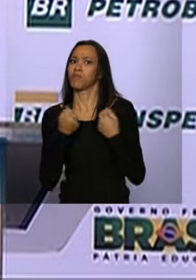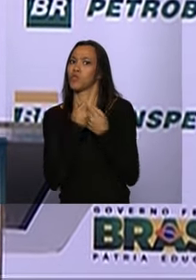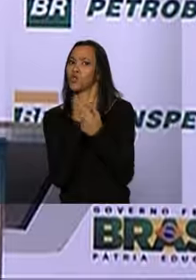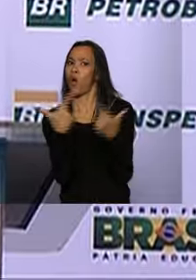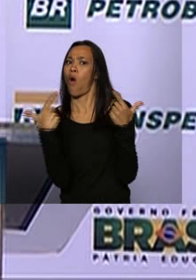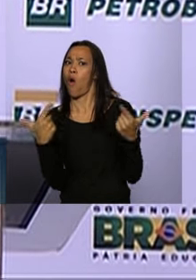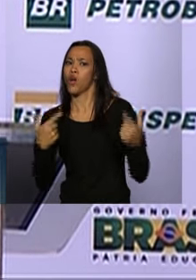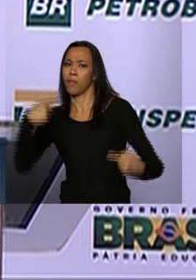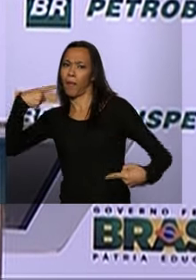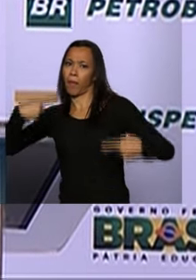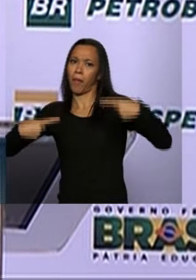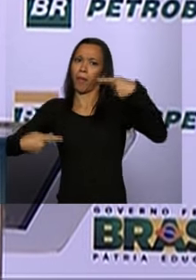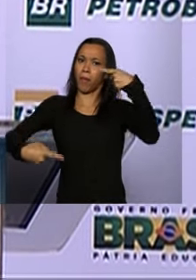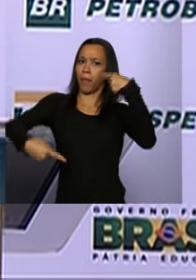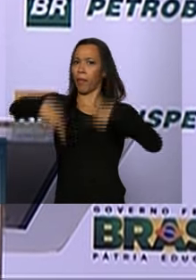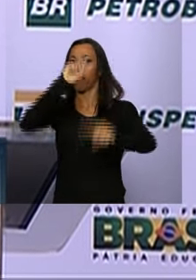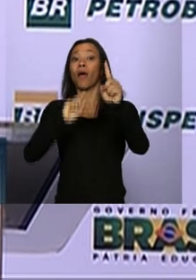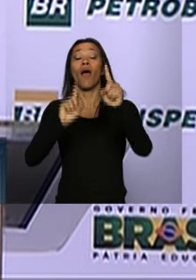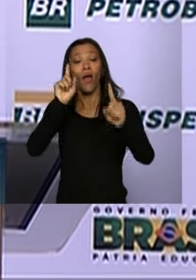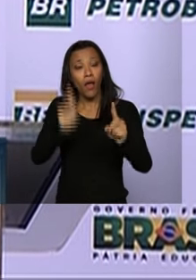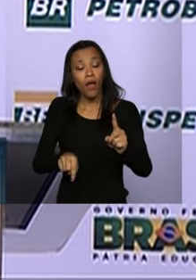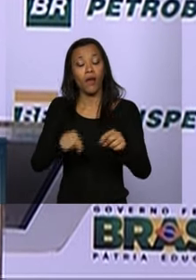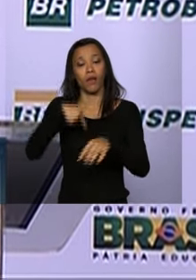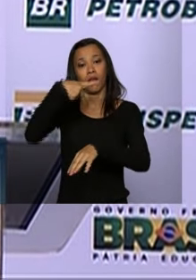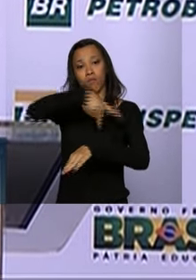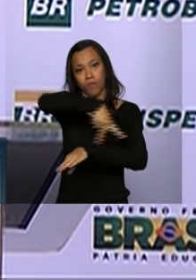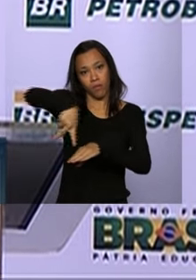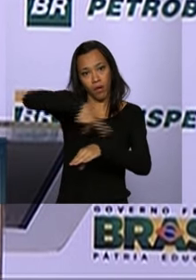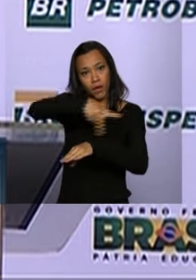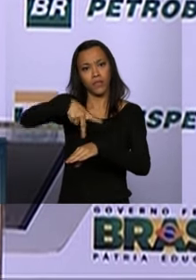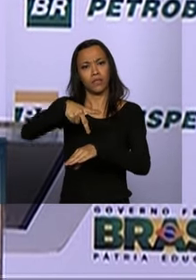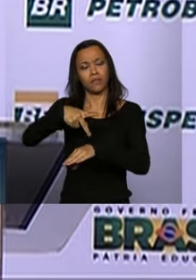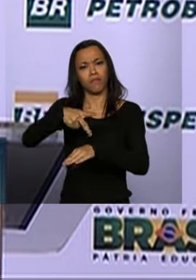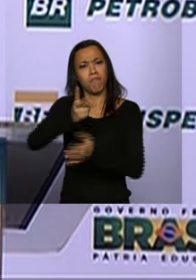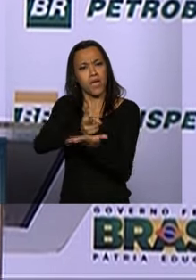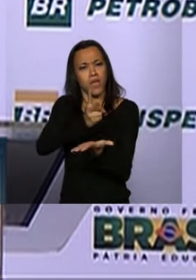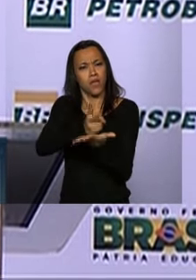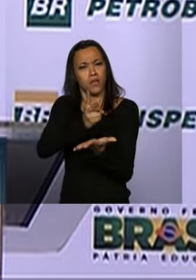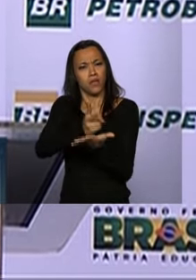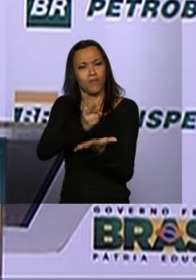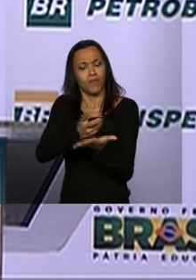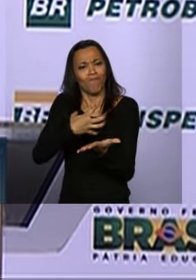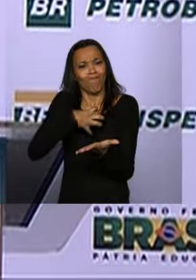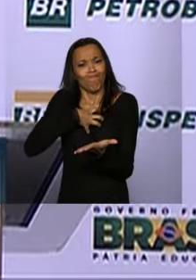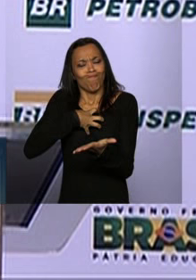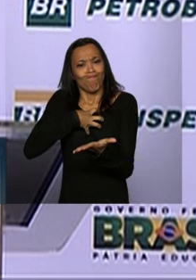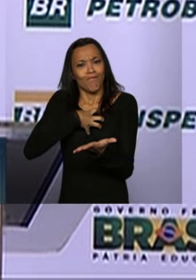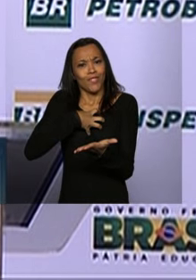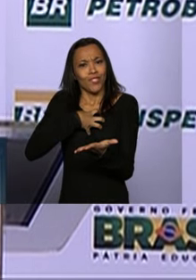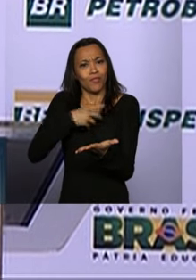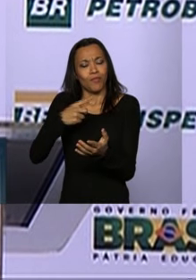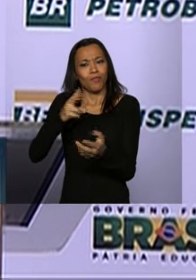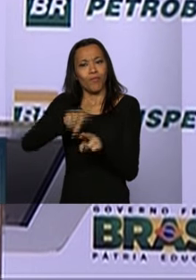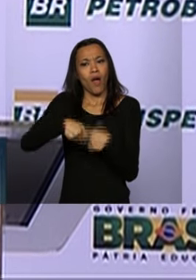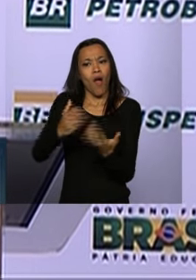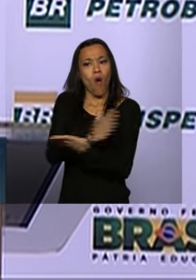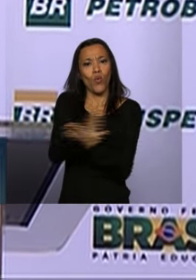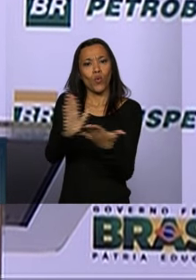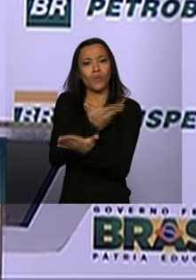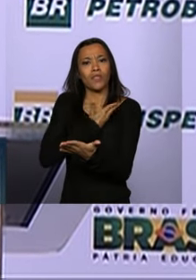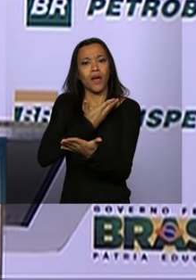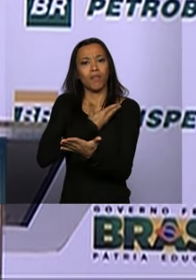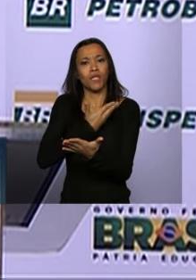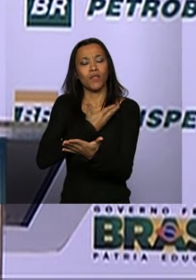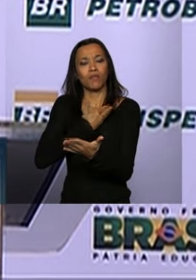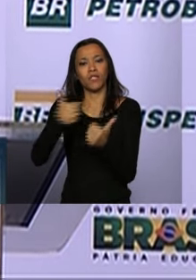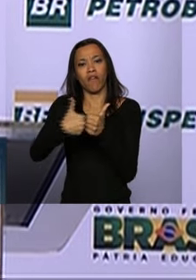um tesouro e uma necessidade de um país. Mesmo com o coração partido pela distância de alguns colegas que agora vivem